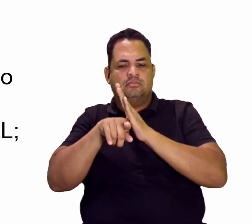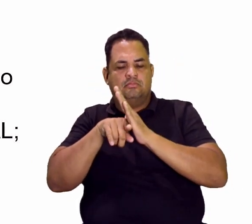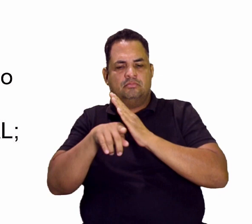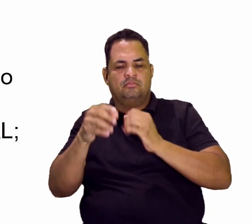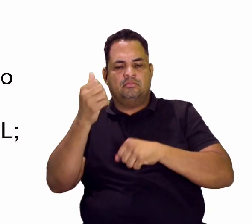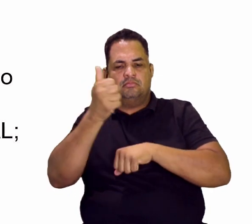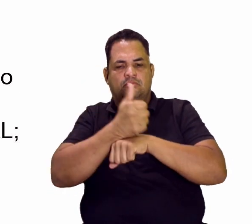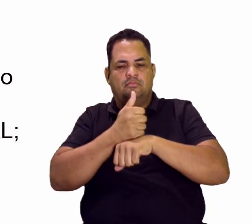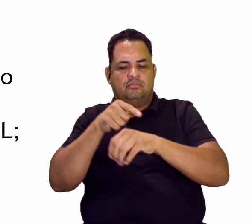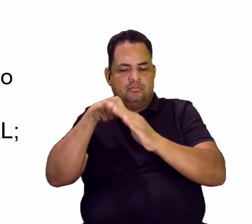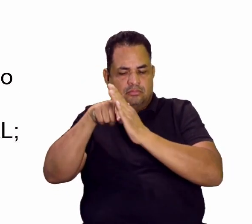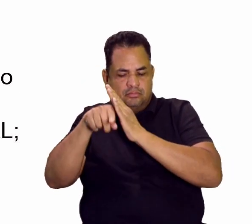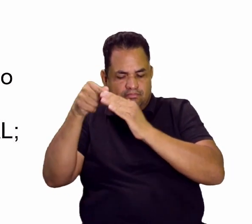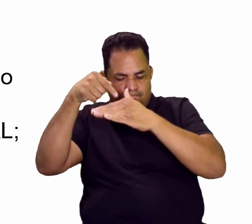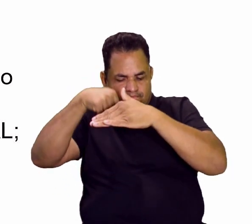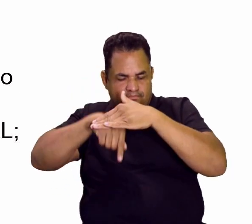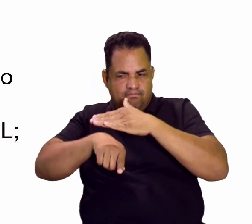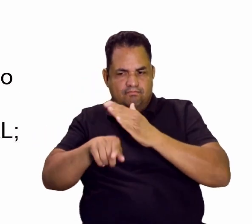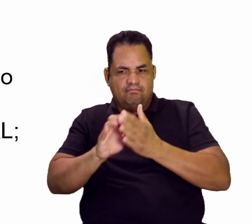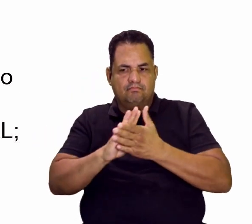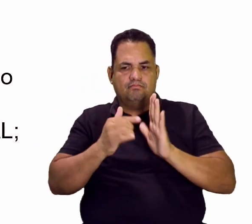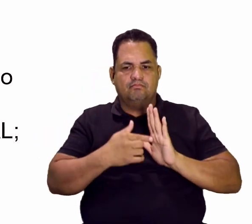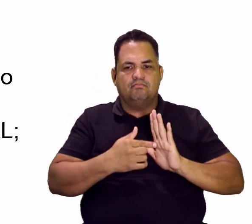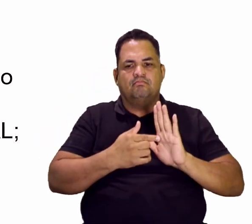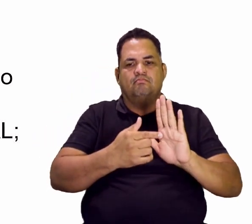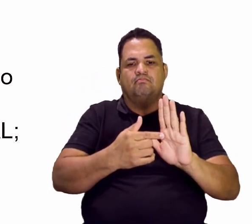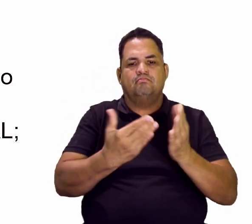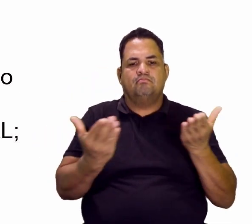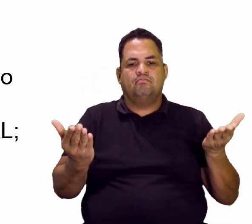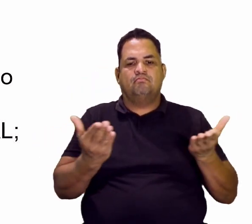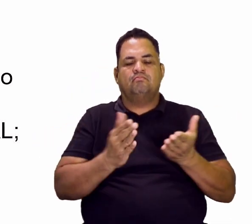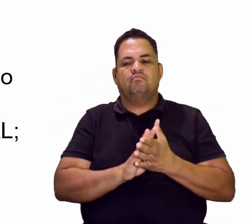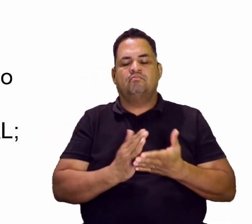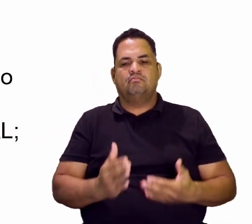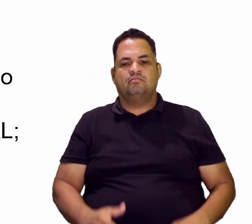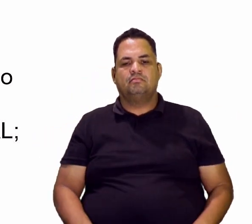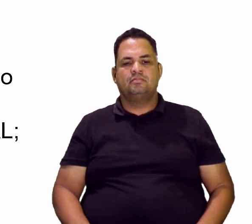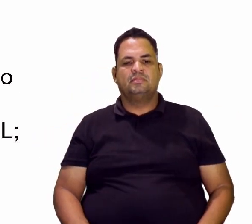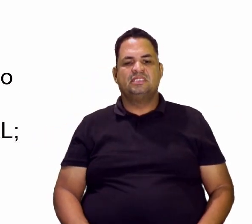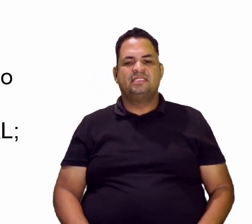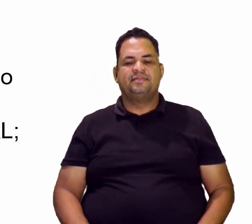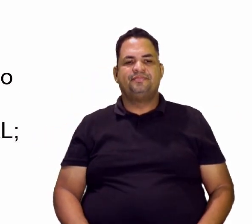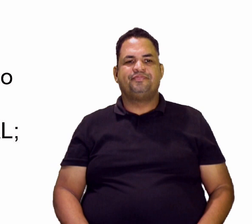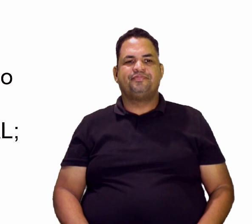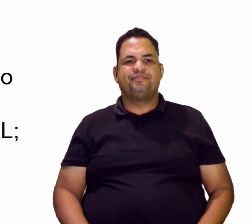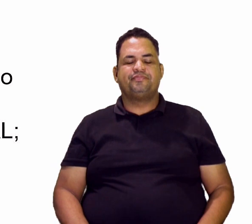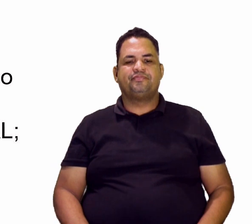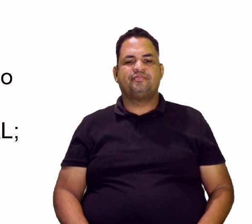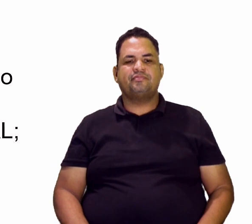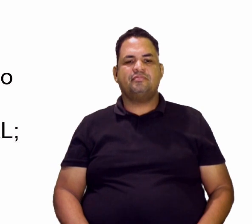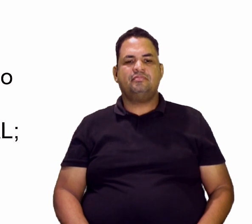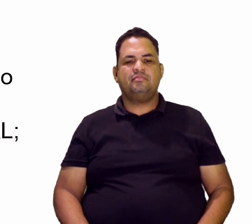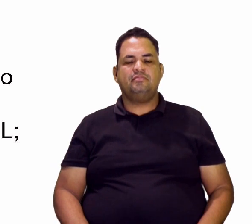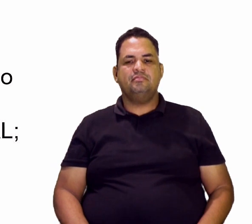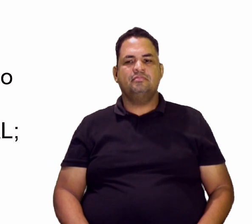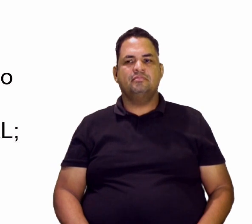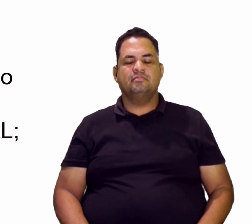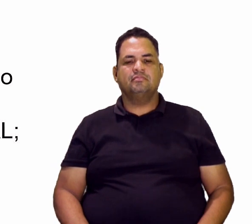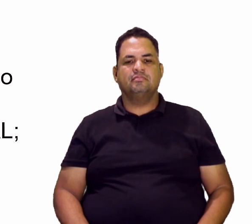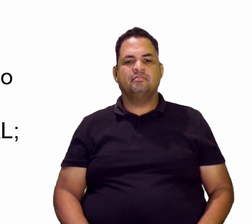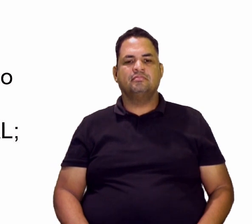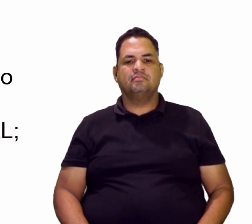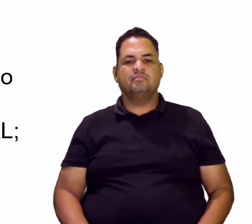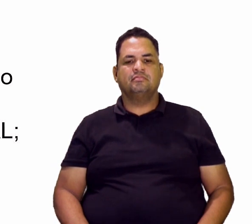que vão a fundo, né, para poder trazer essas situações para a gente.